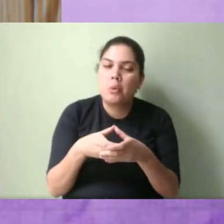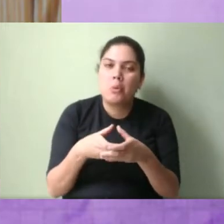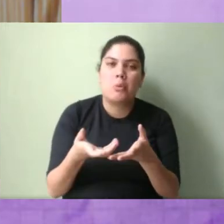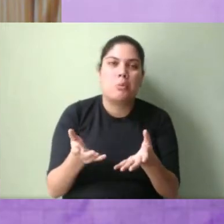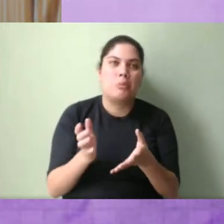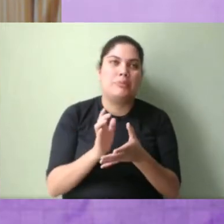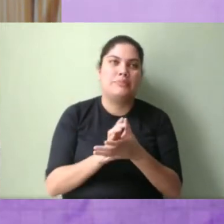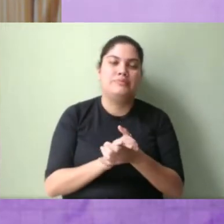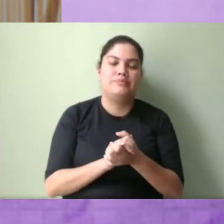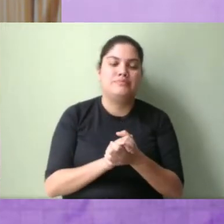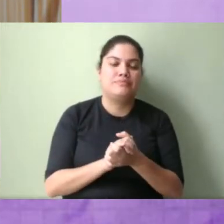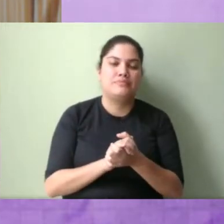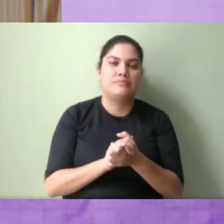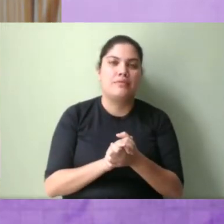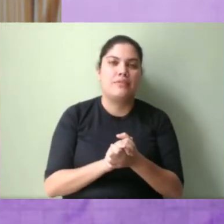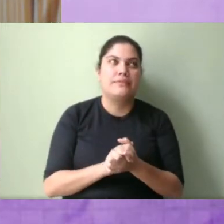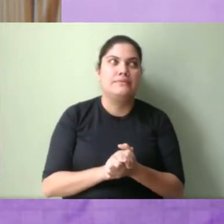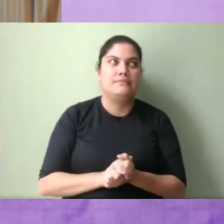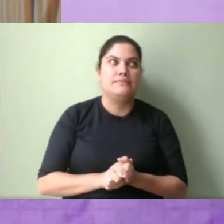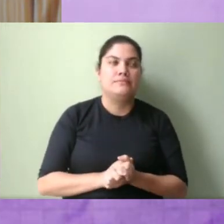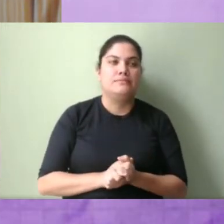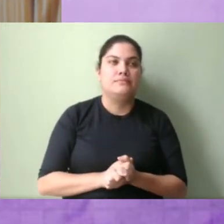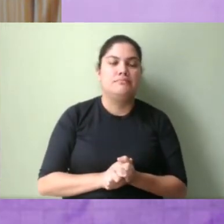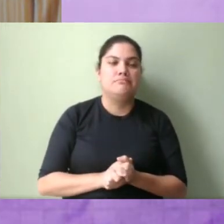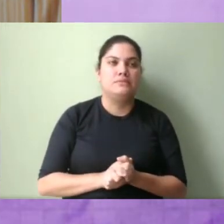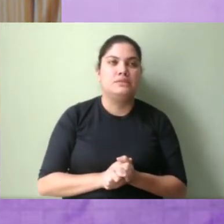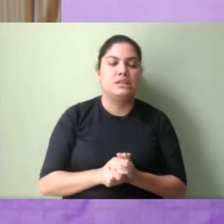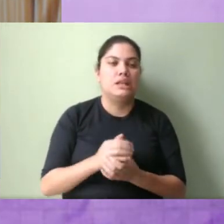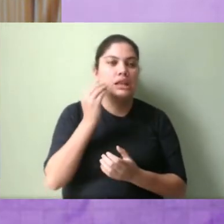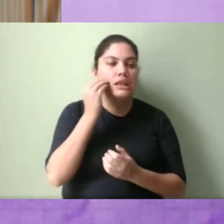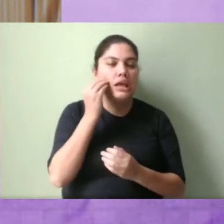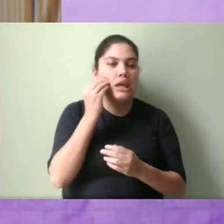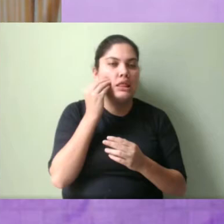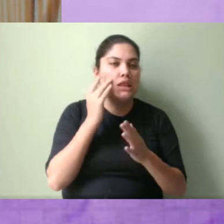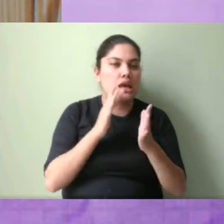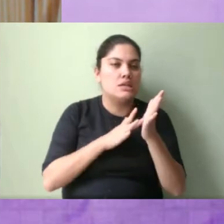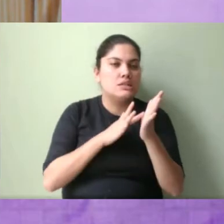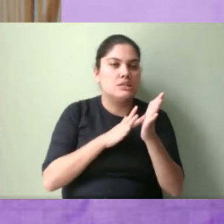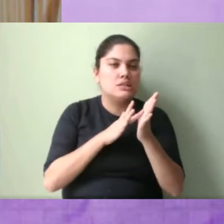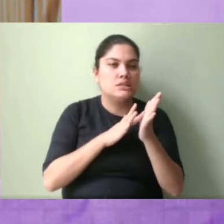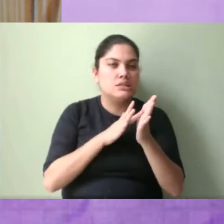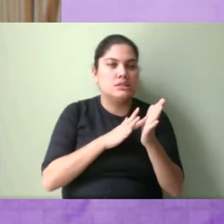forma de brincadeirinha, né? Ou vem numa conversinha de